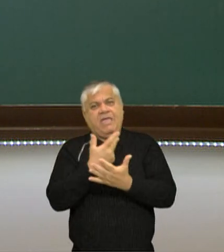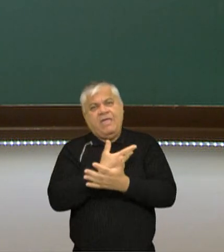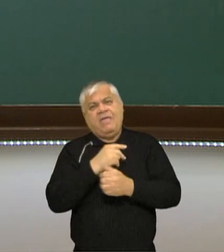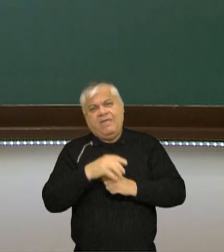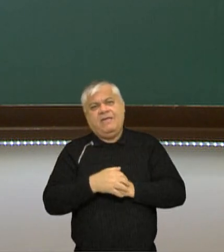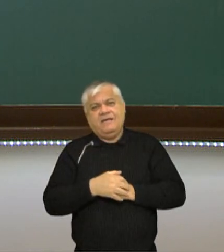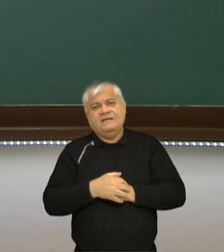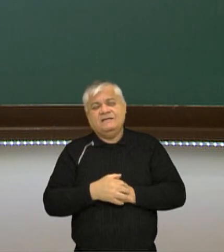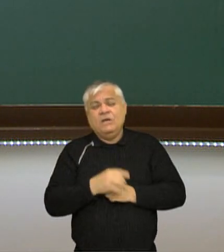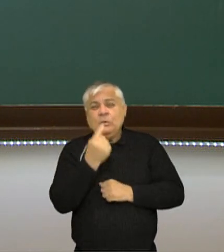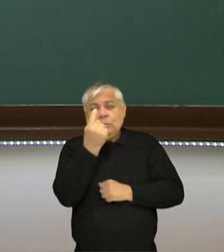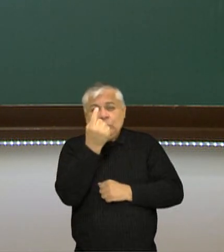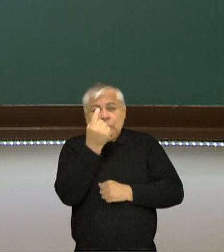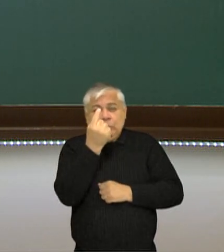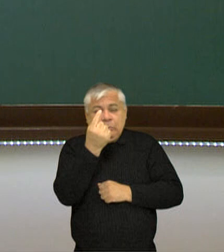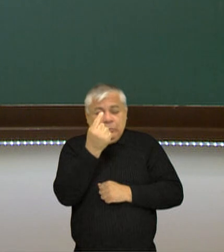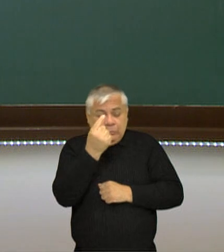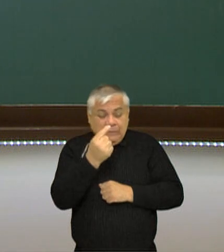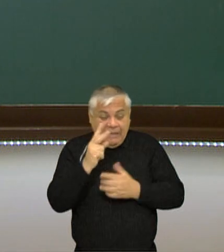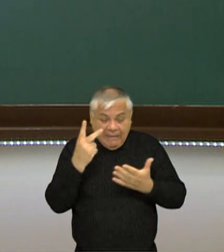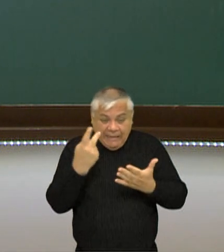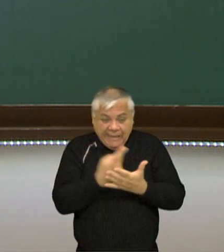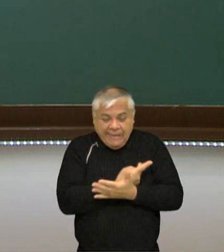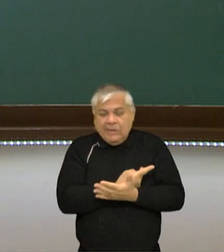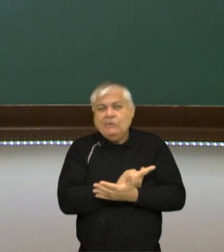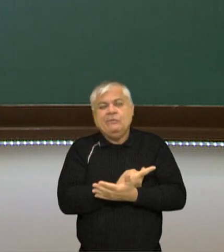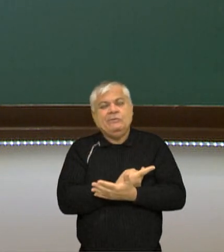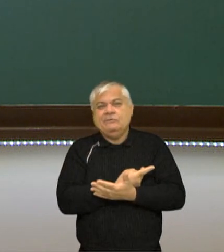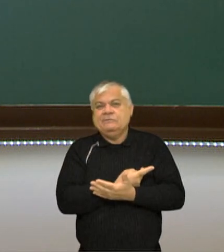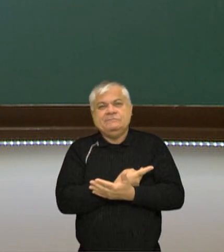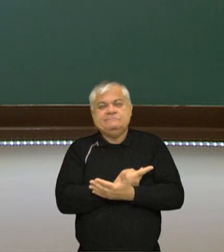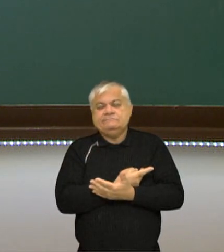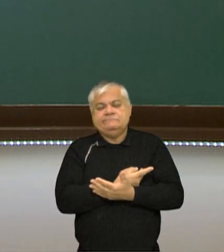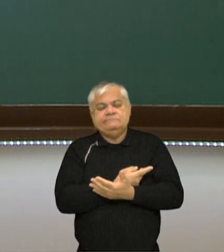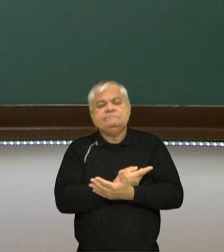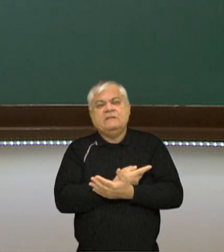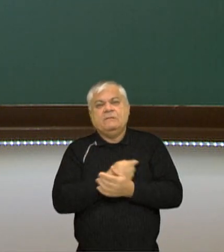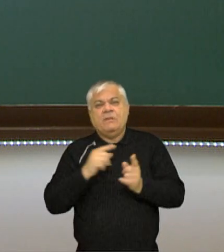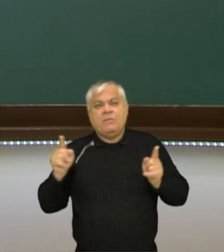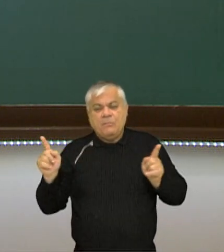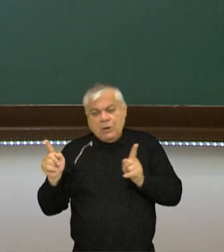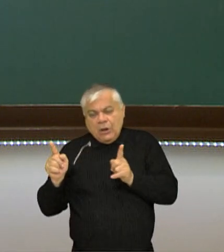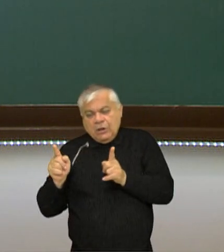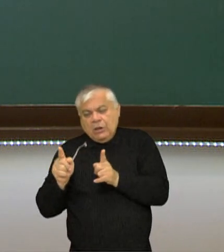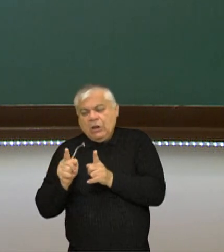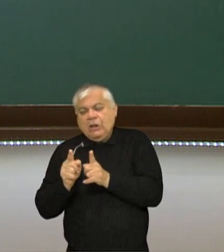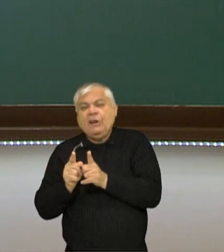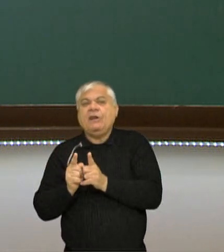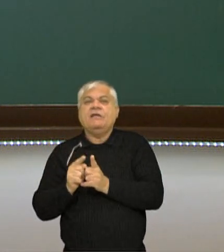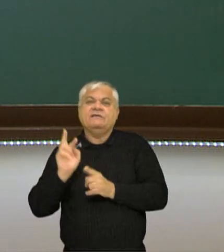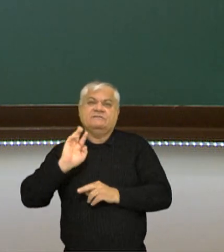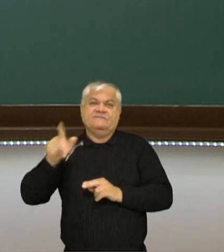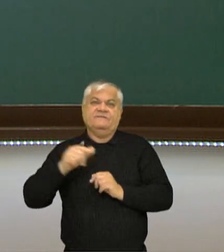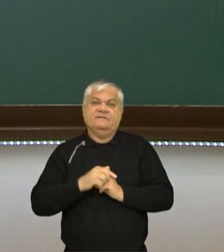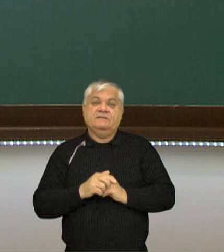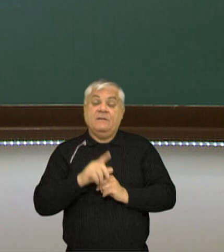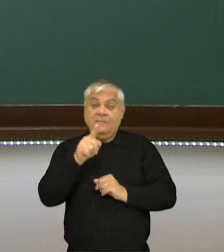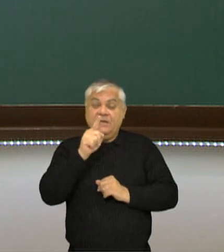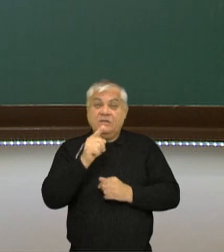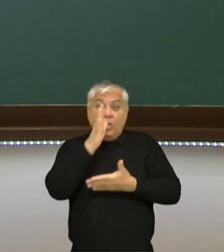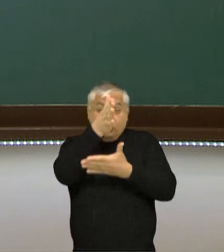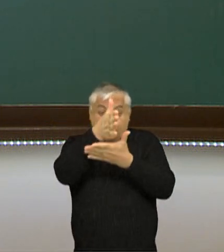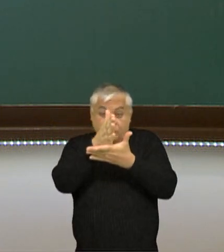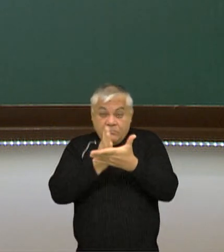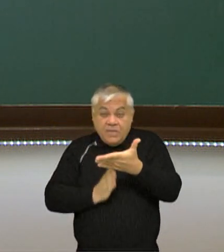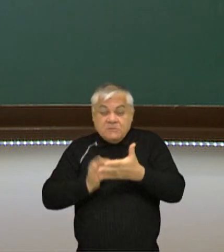você errar 1 milímetro em cada marcação, a última casa tua, ela vai ficar diferente das outras. Agora, se você vai